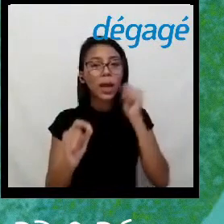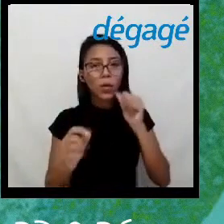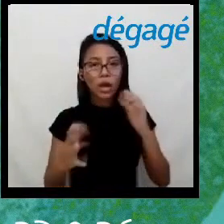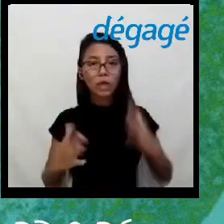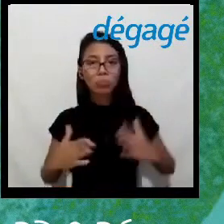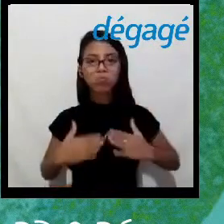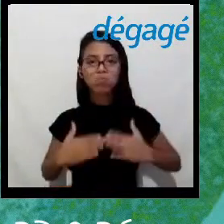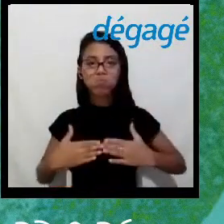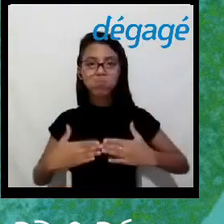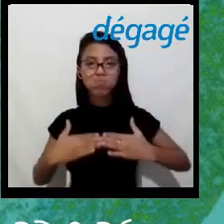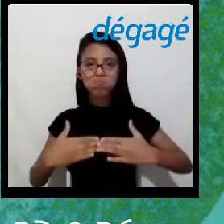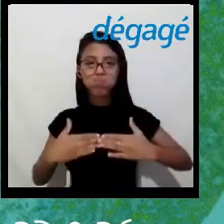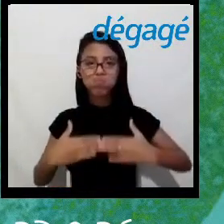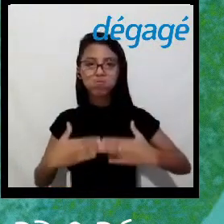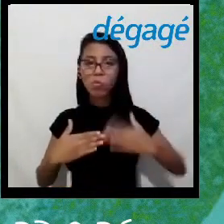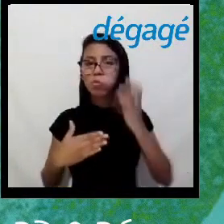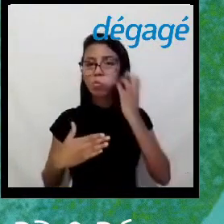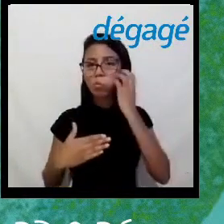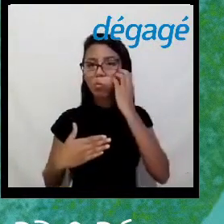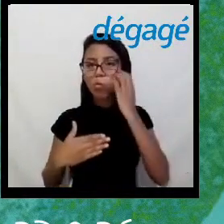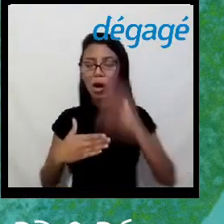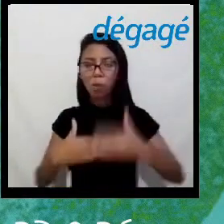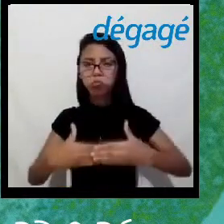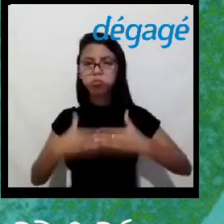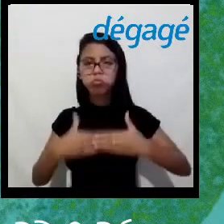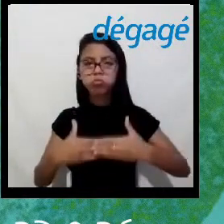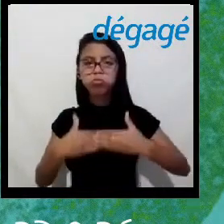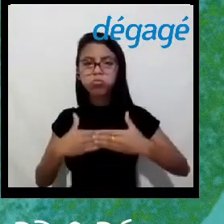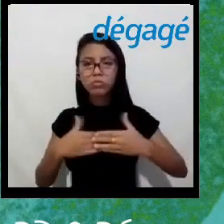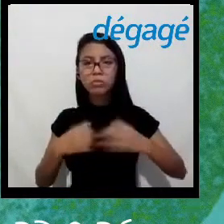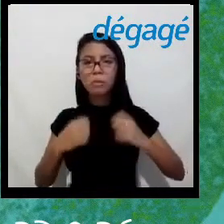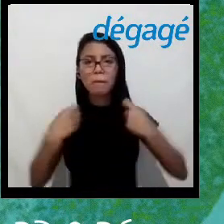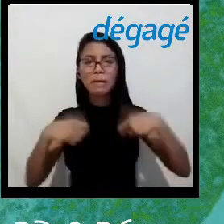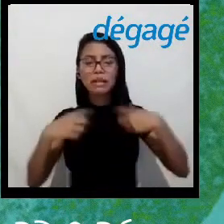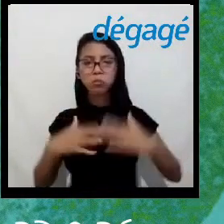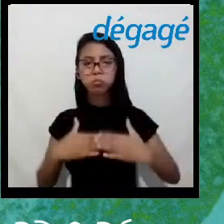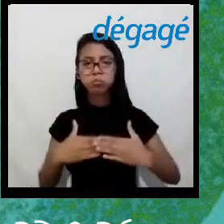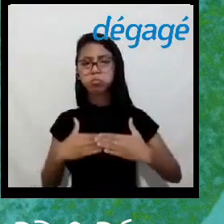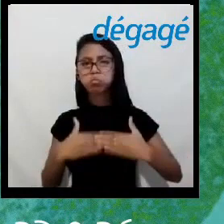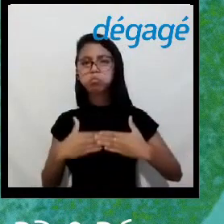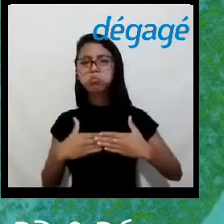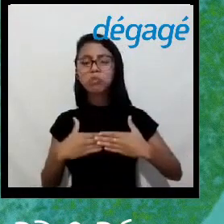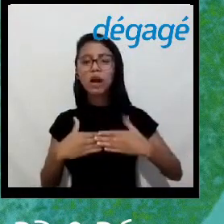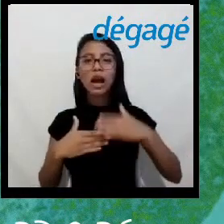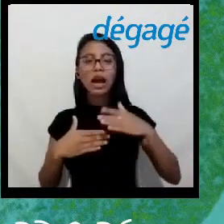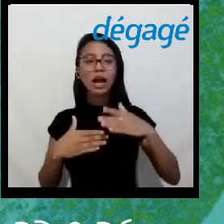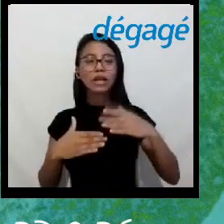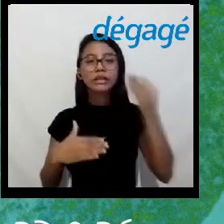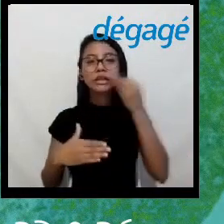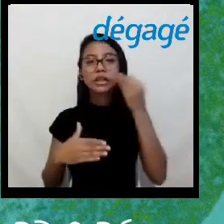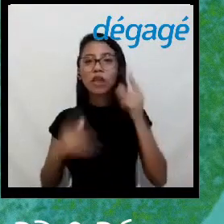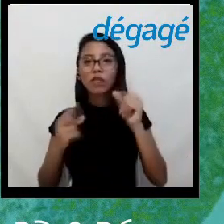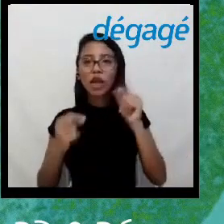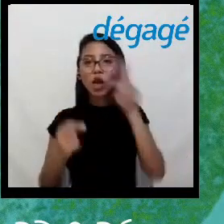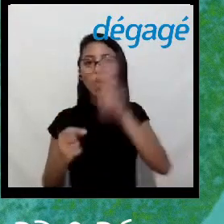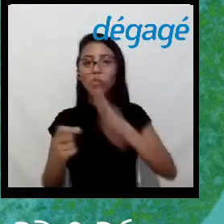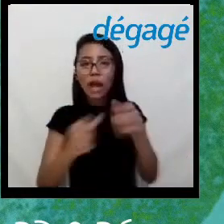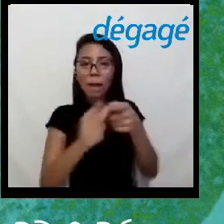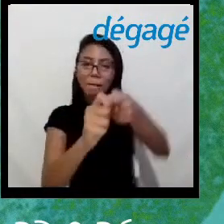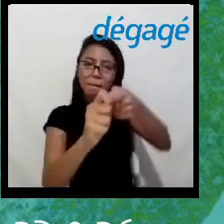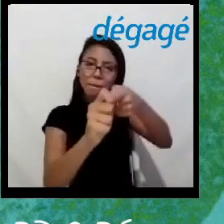ela modificava o seu corpo para lutar, para ir para as batalhas. E a mulher,